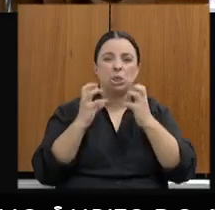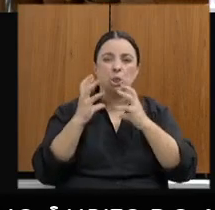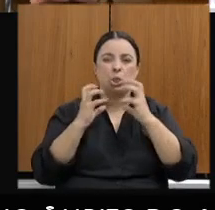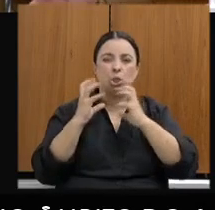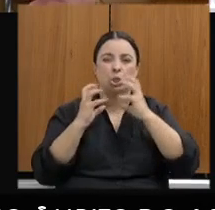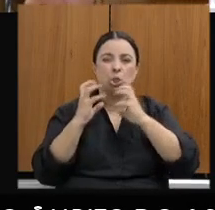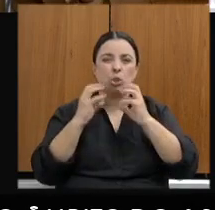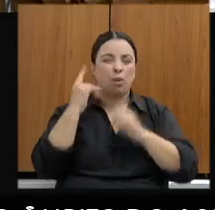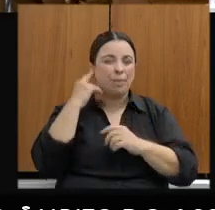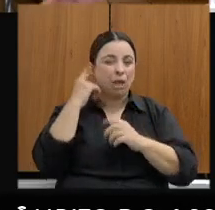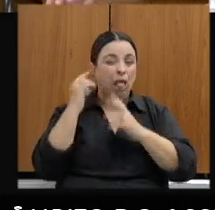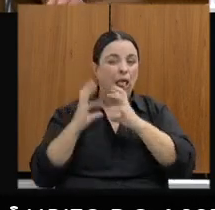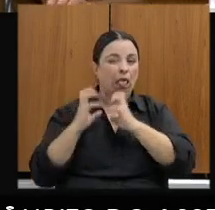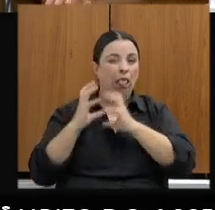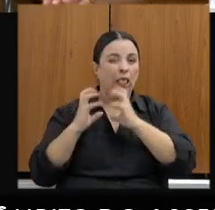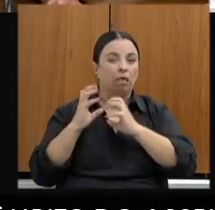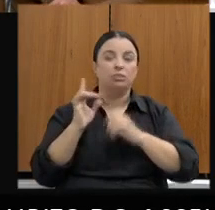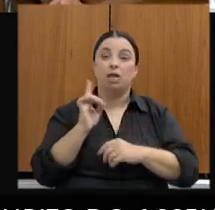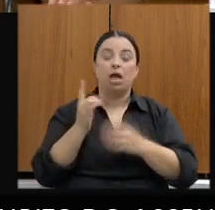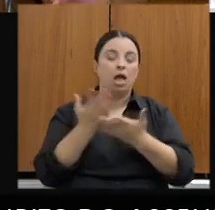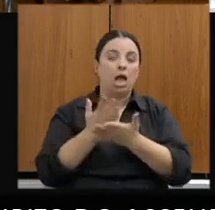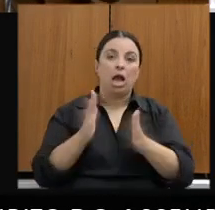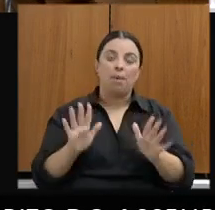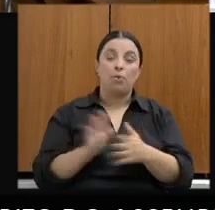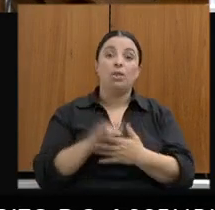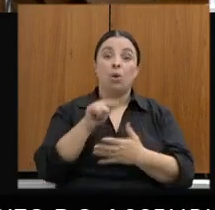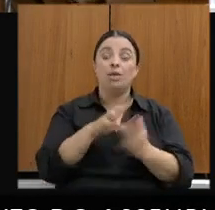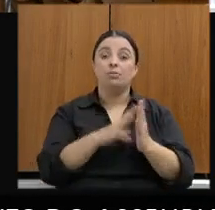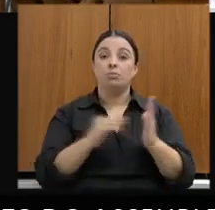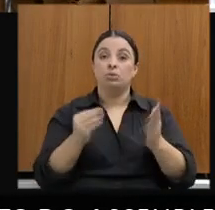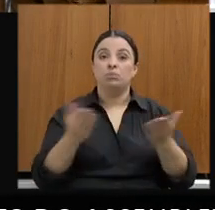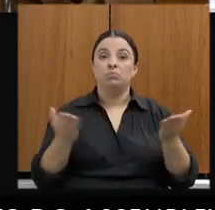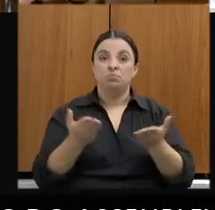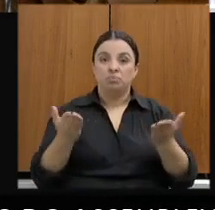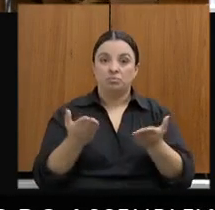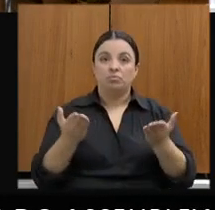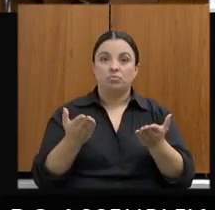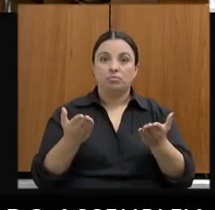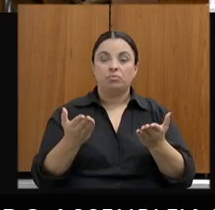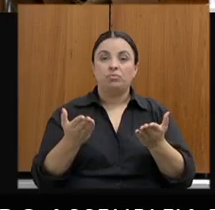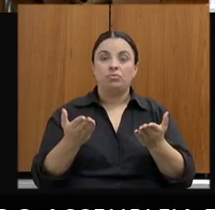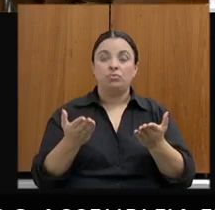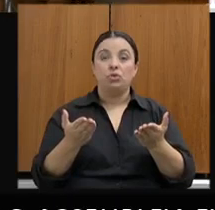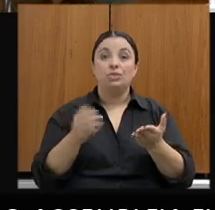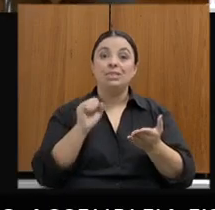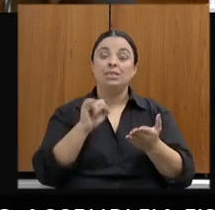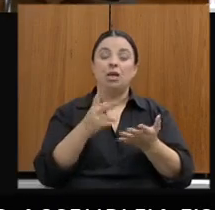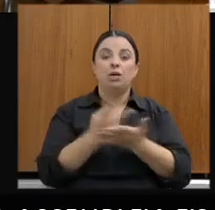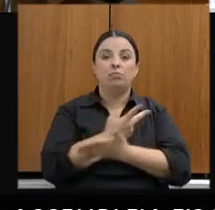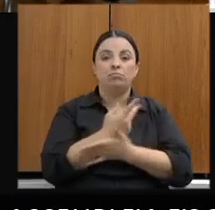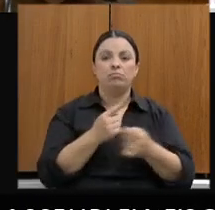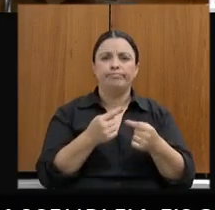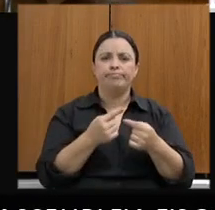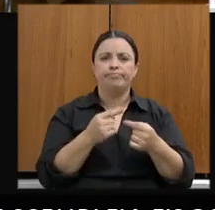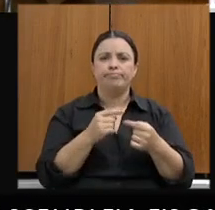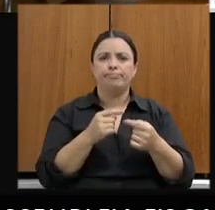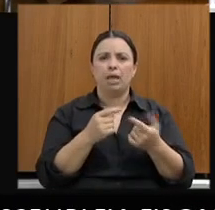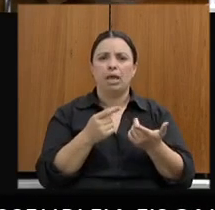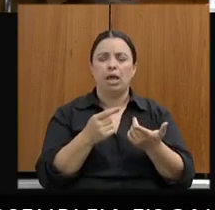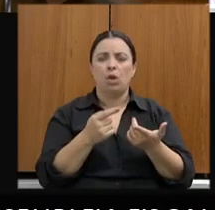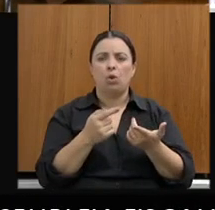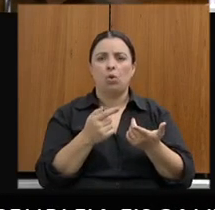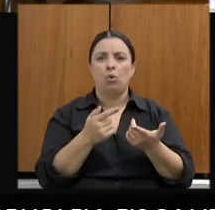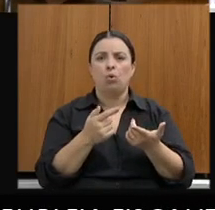o modelo que eu tenho que nós temos hoje eu consigo às vezes se se der defeito não na rede